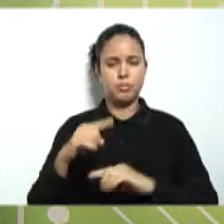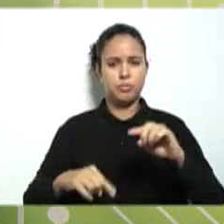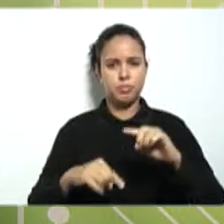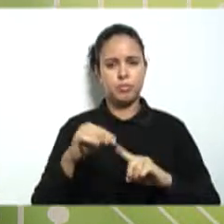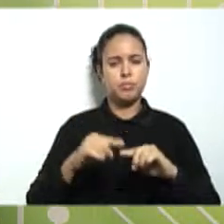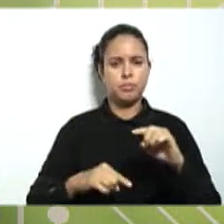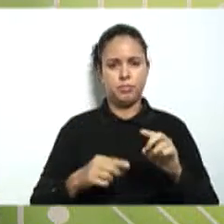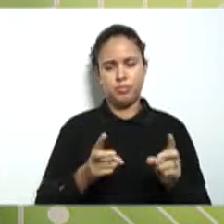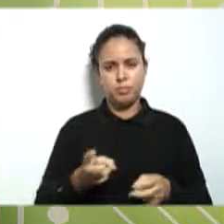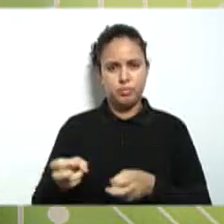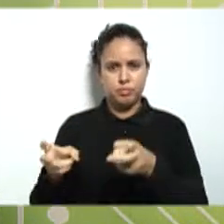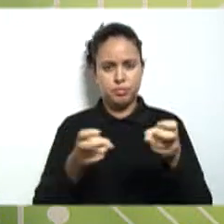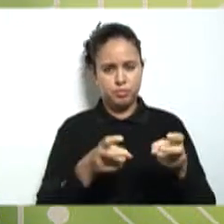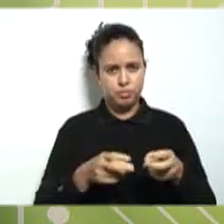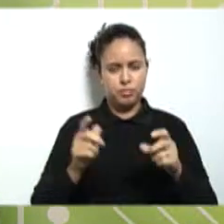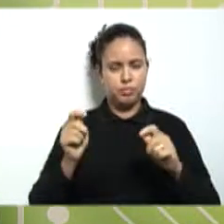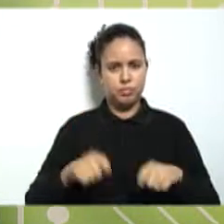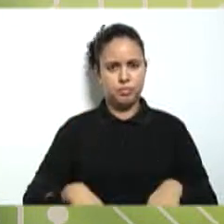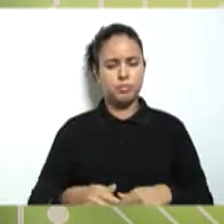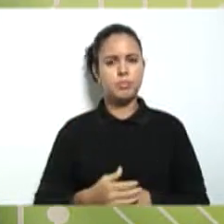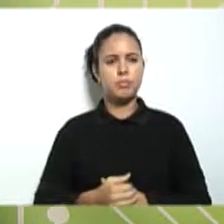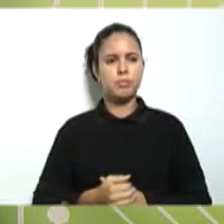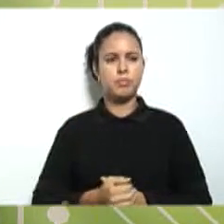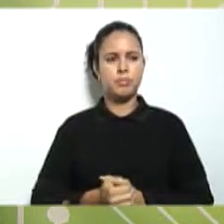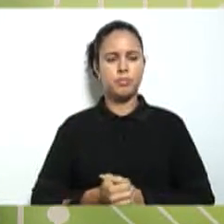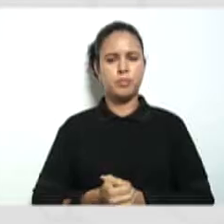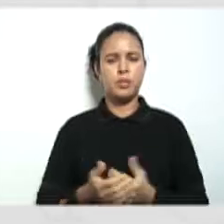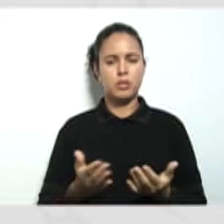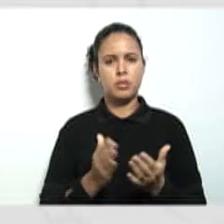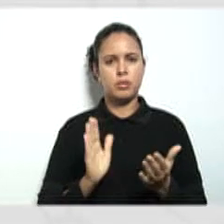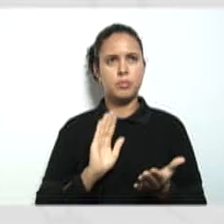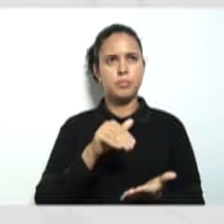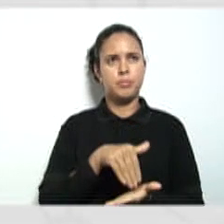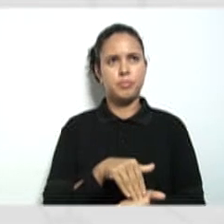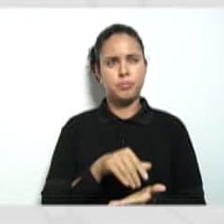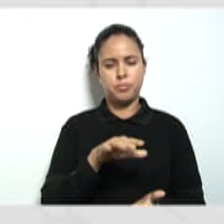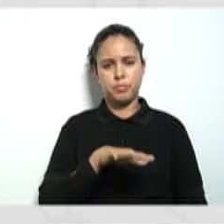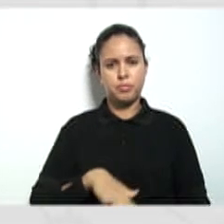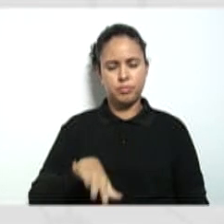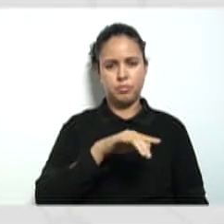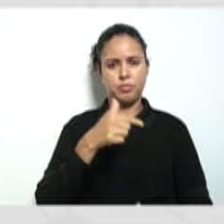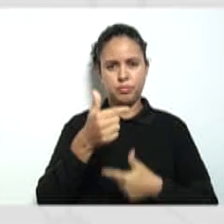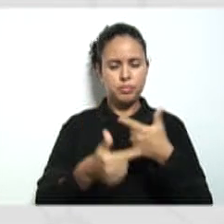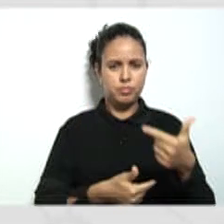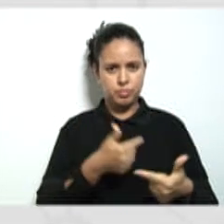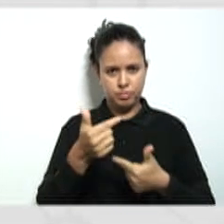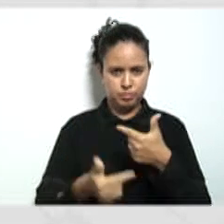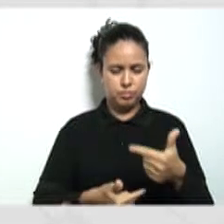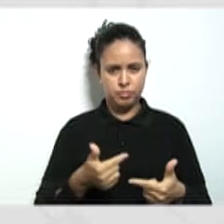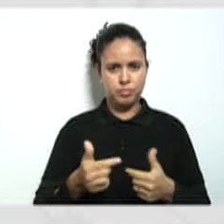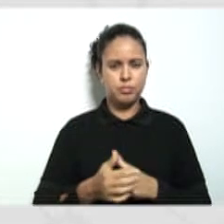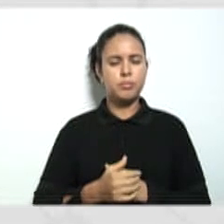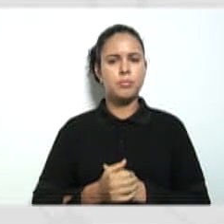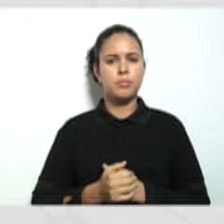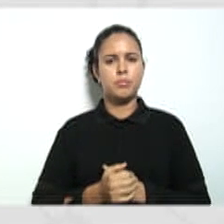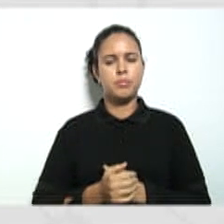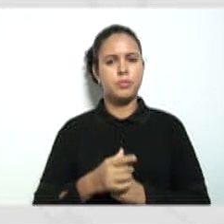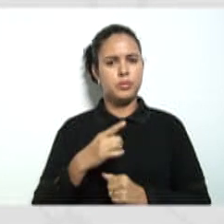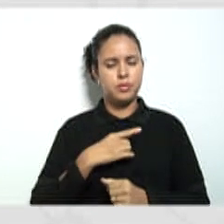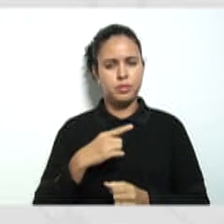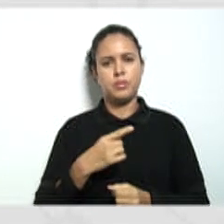ser explorados economicamente. Vamos falar por último na aula de hoje do ramo do trabalho? Então, em muitos setores